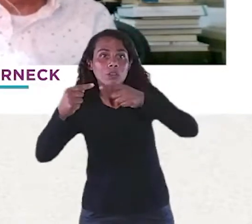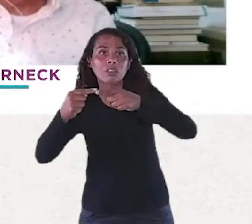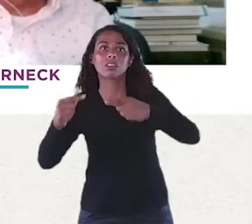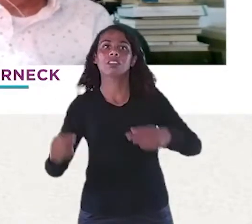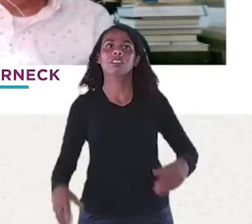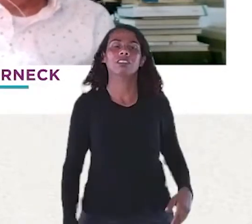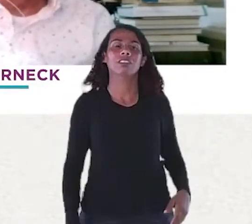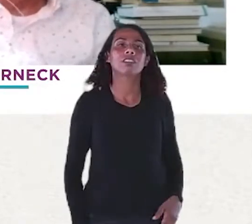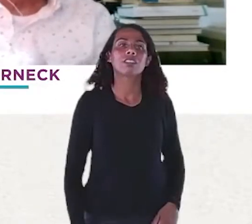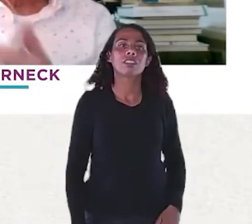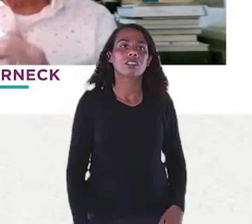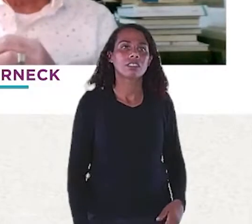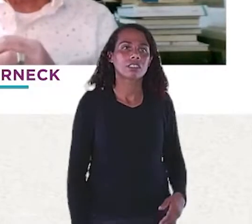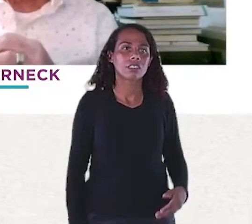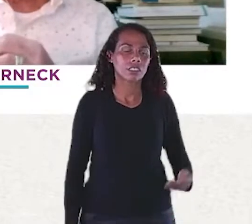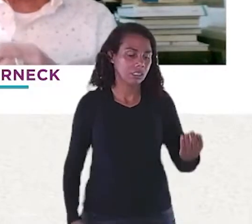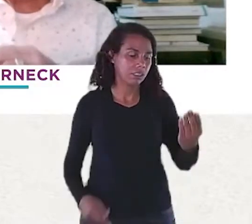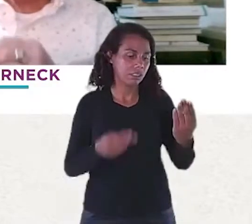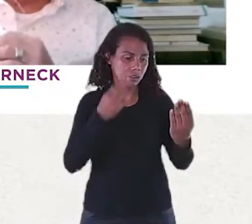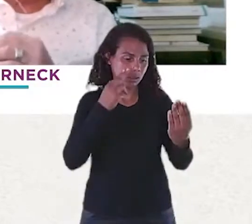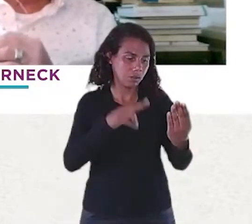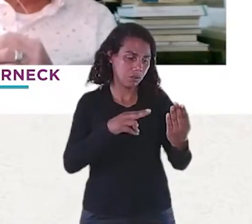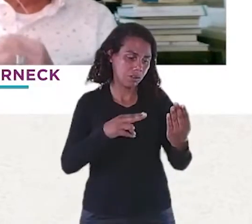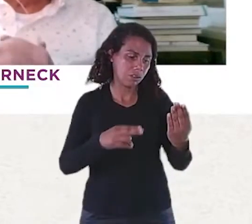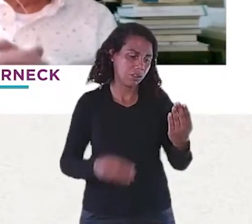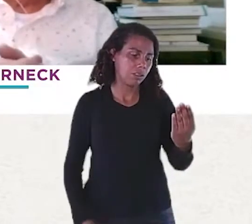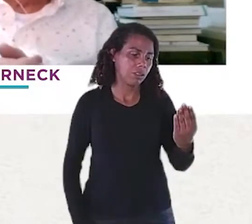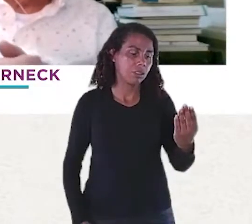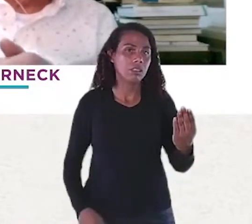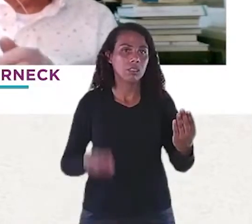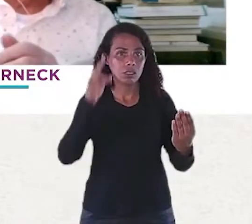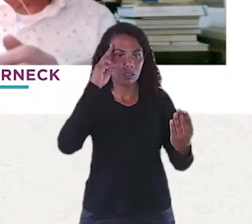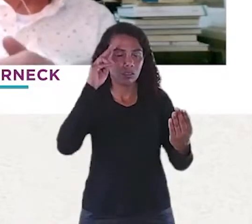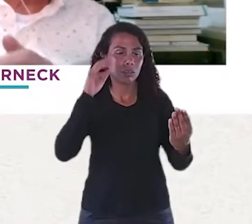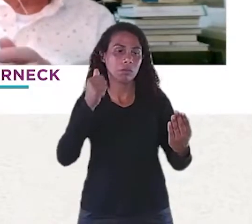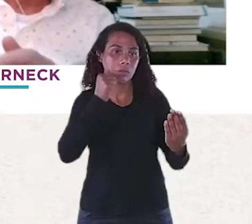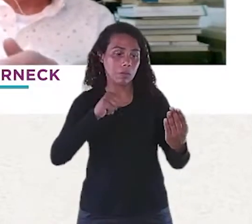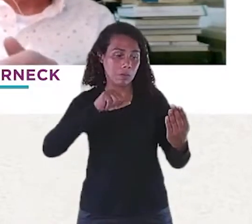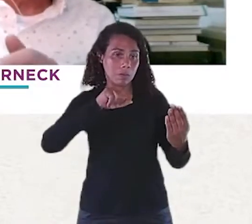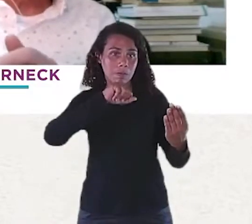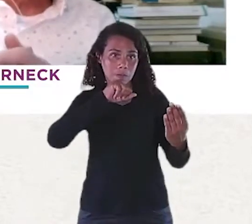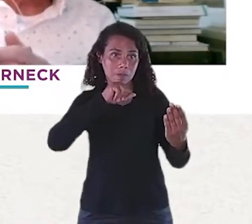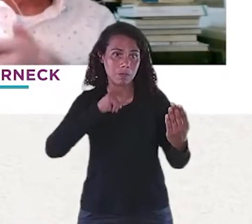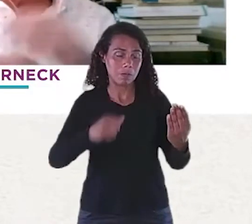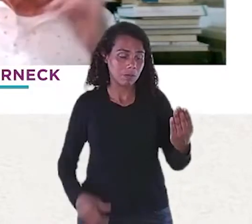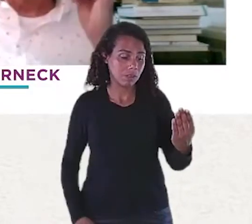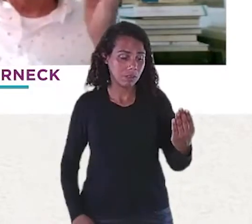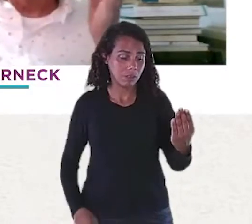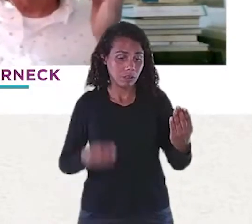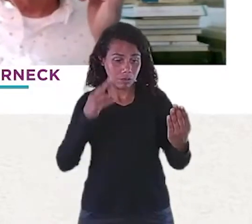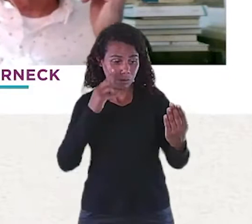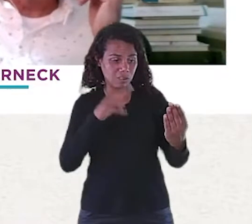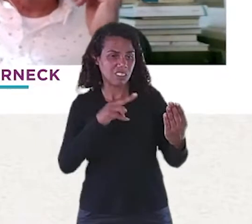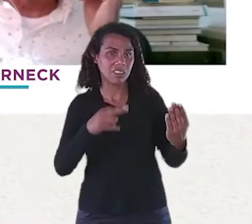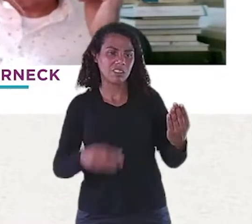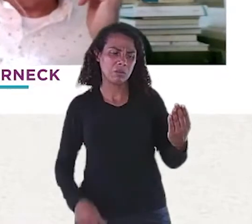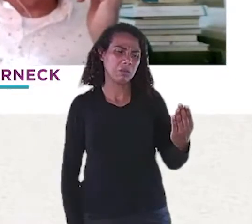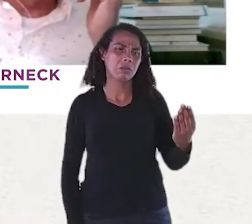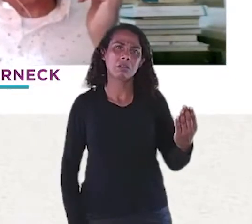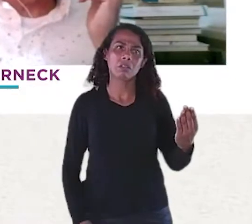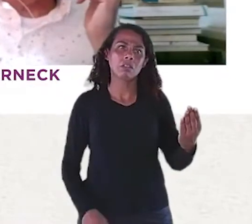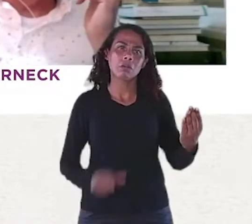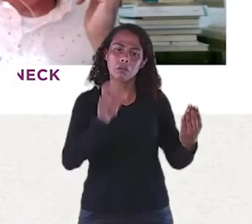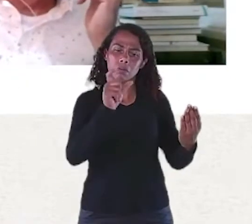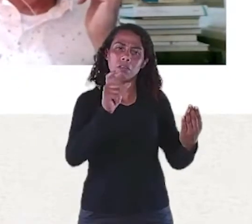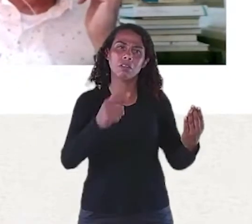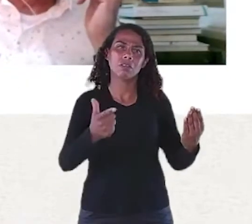na sua coisa ali. Por consequência. as pessoas têm que até ler em